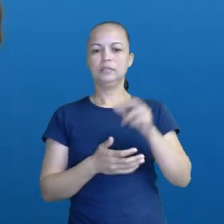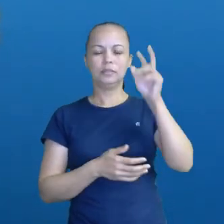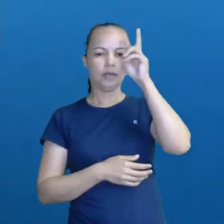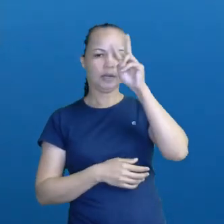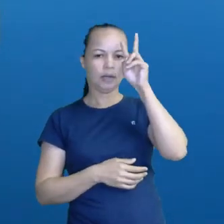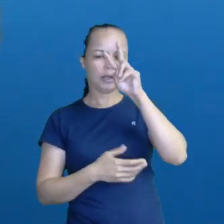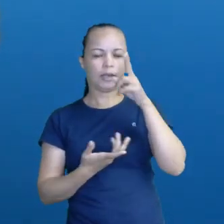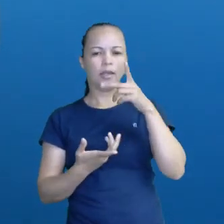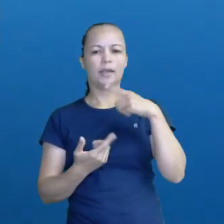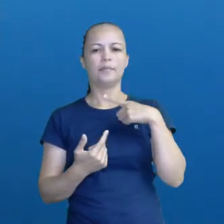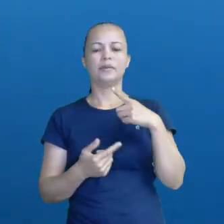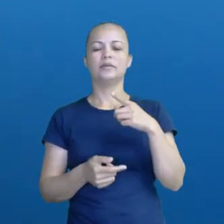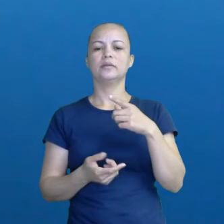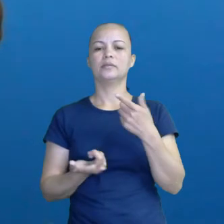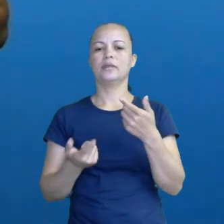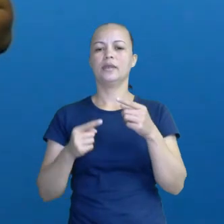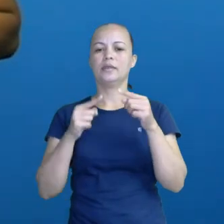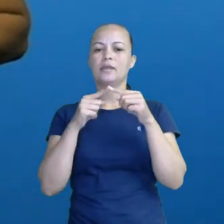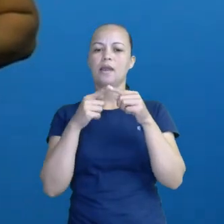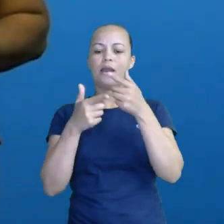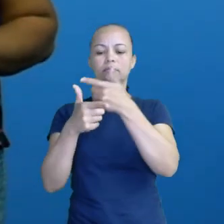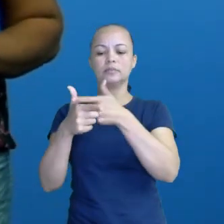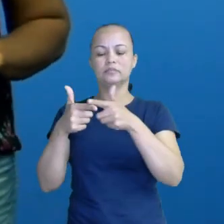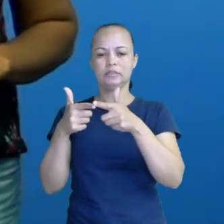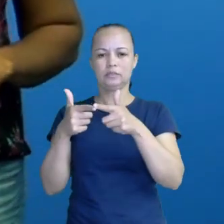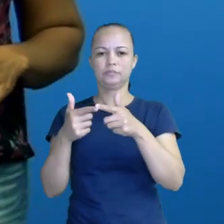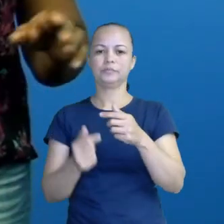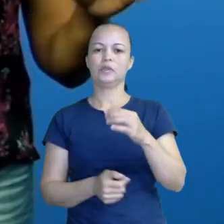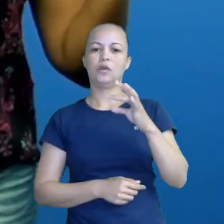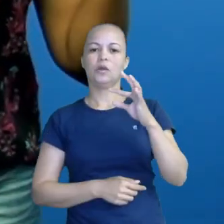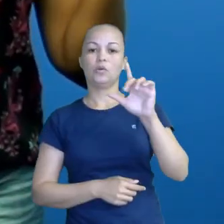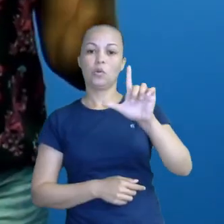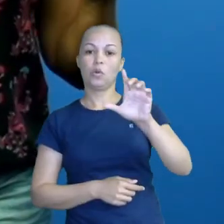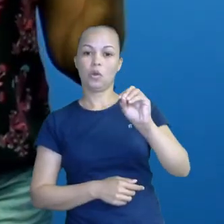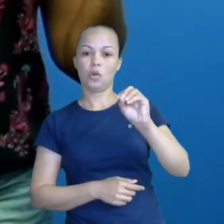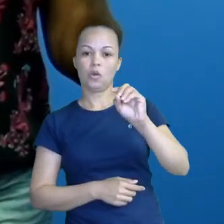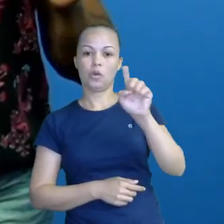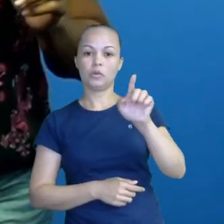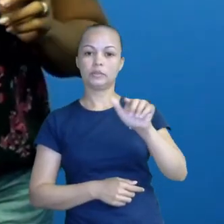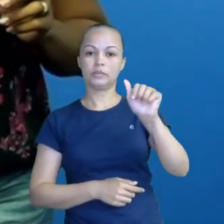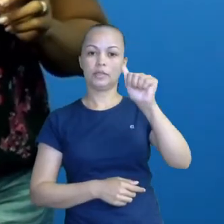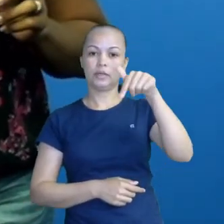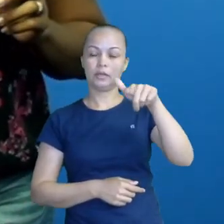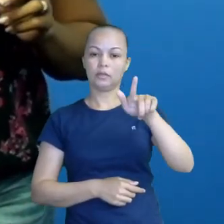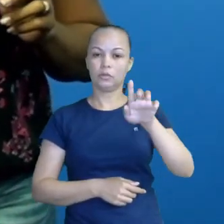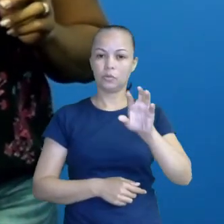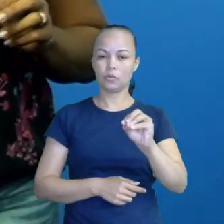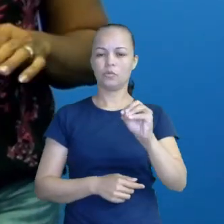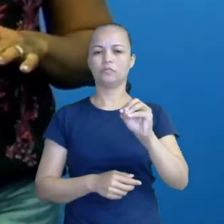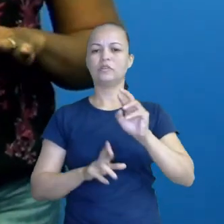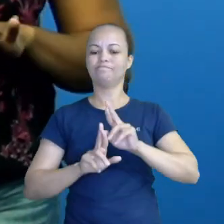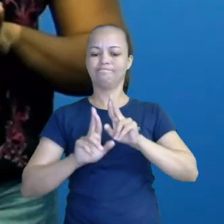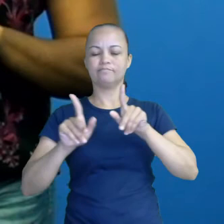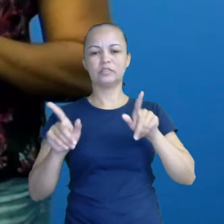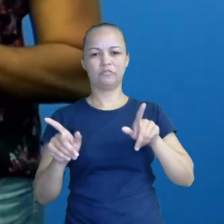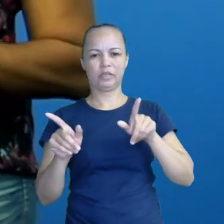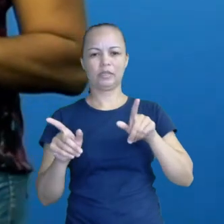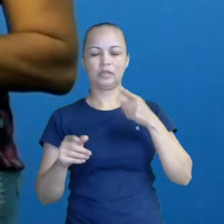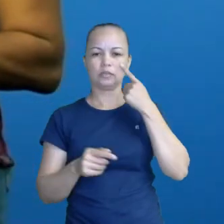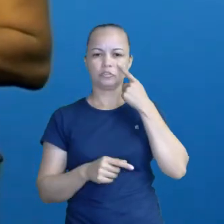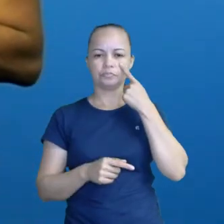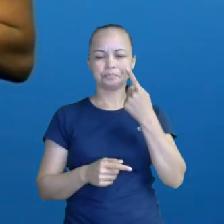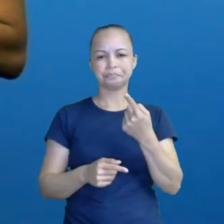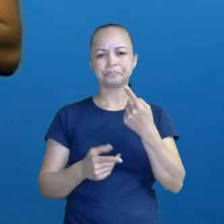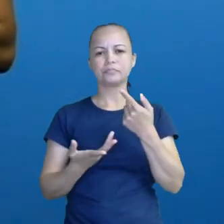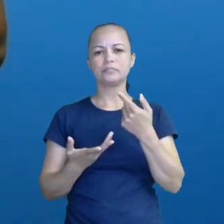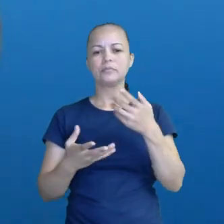lembre-se que vem a divisão do losango veio diferente foi a gente